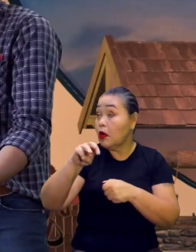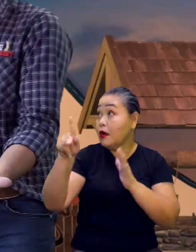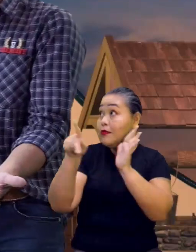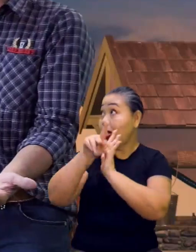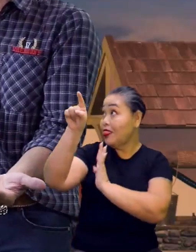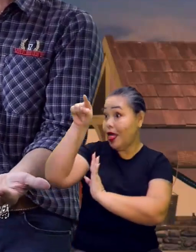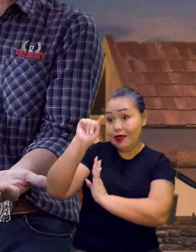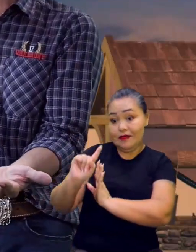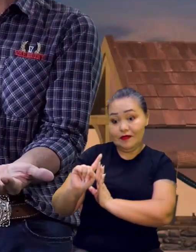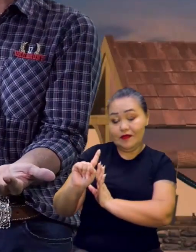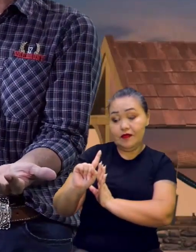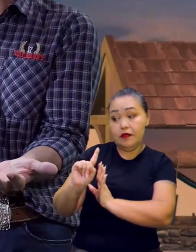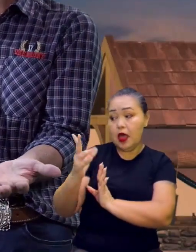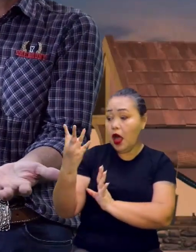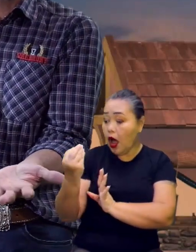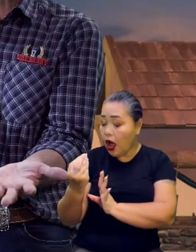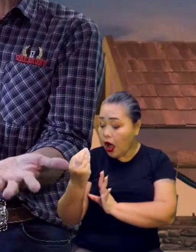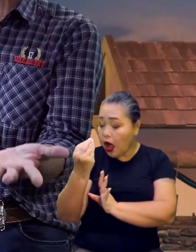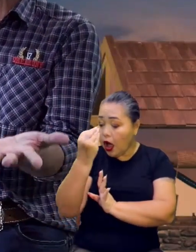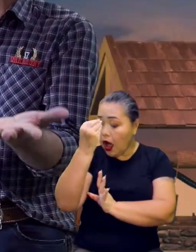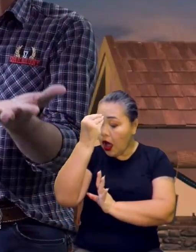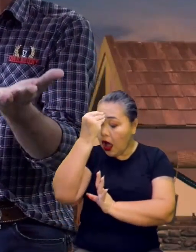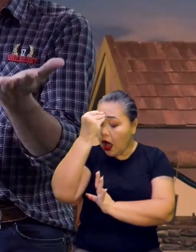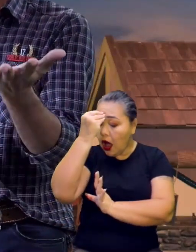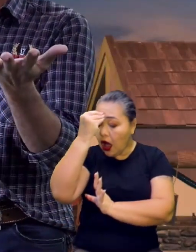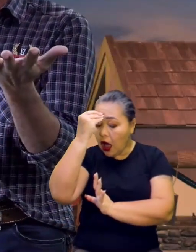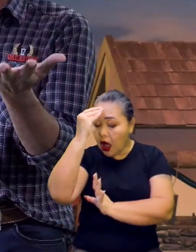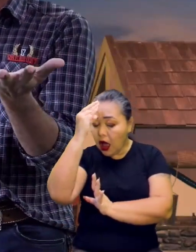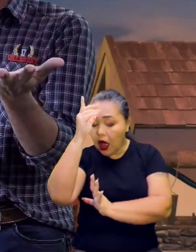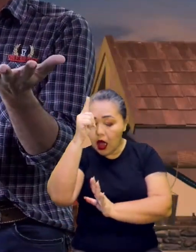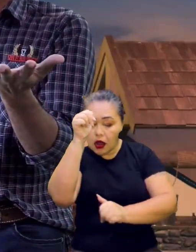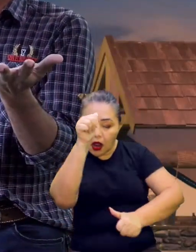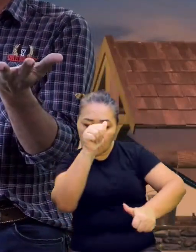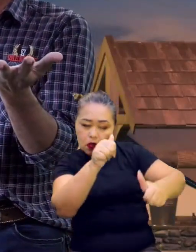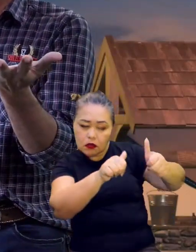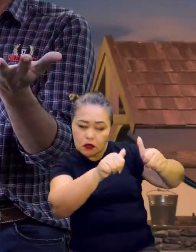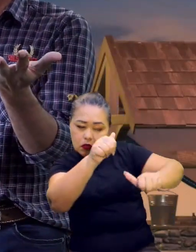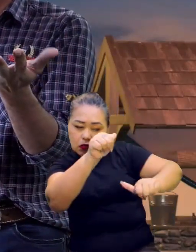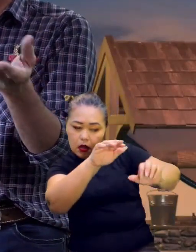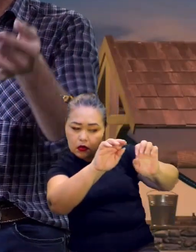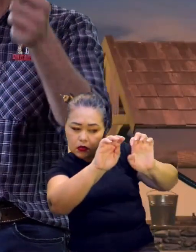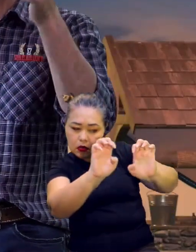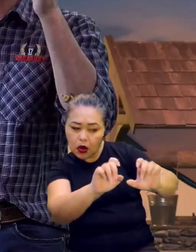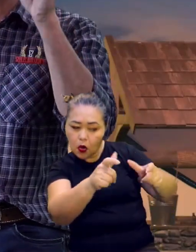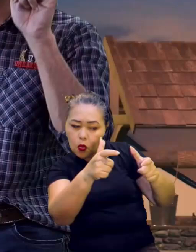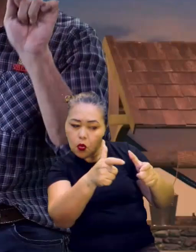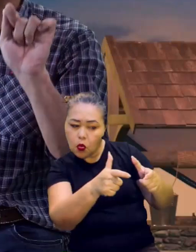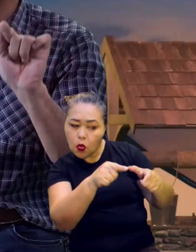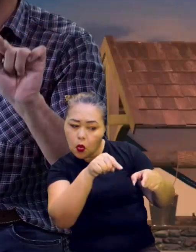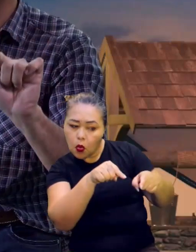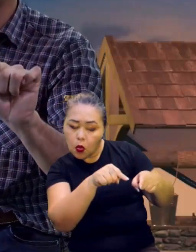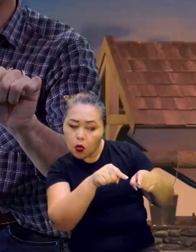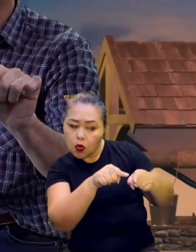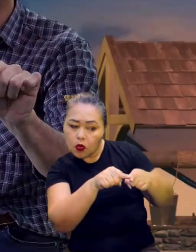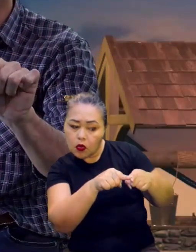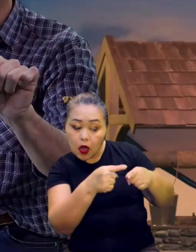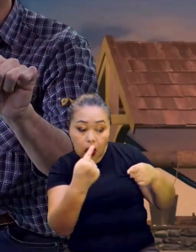eles trouxeram isso, eles analisam a estrutura daquele local, olham qual